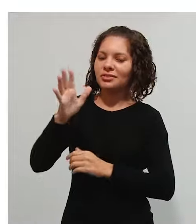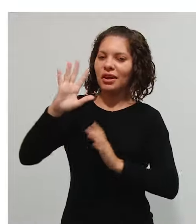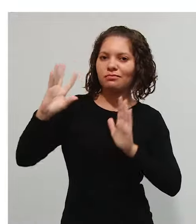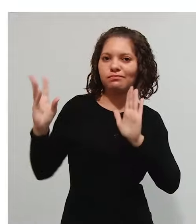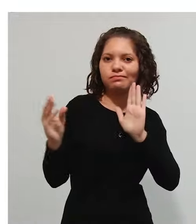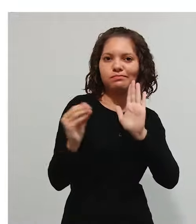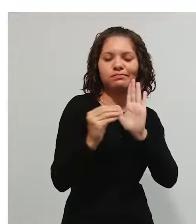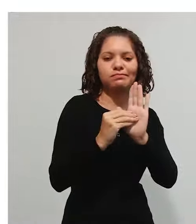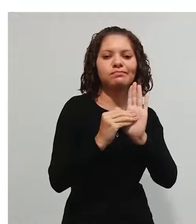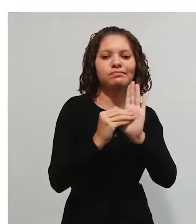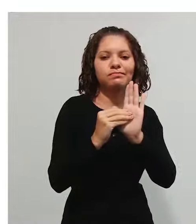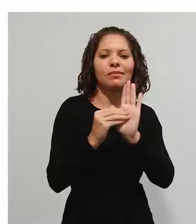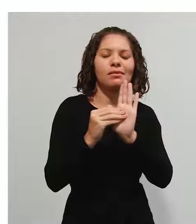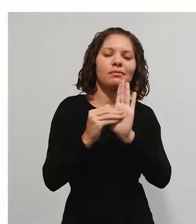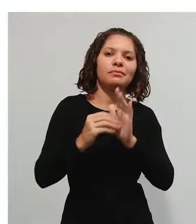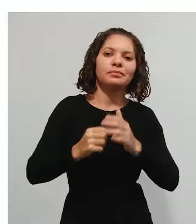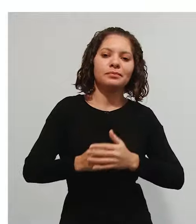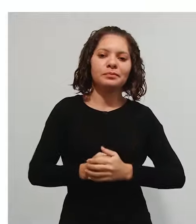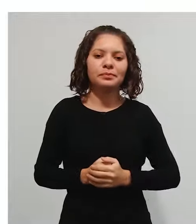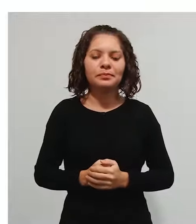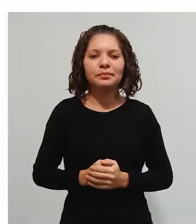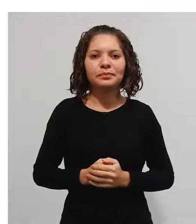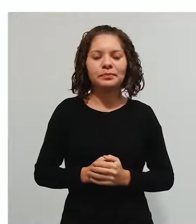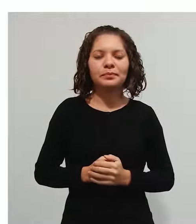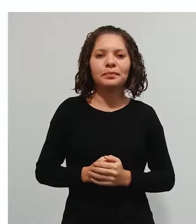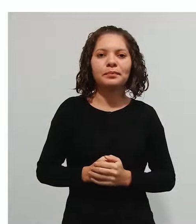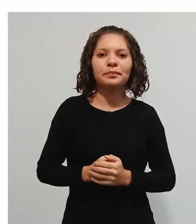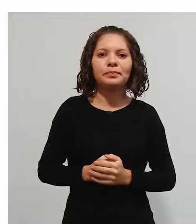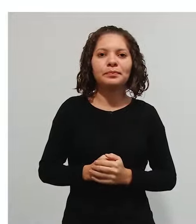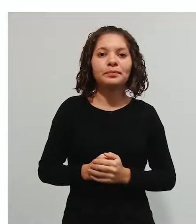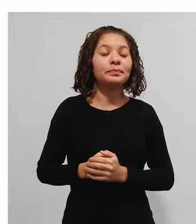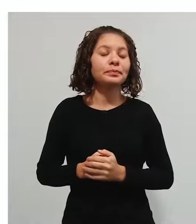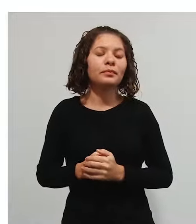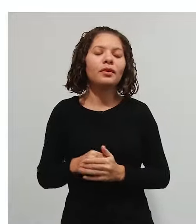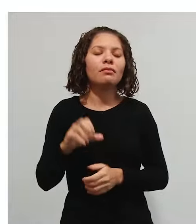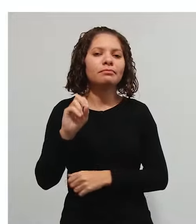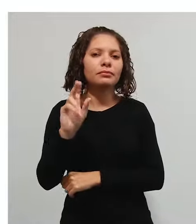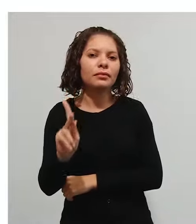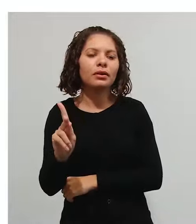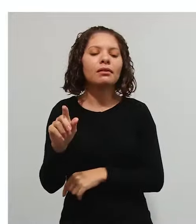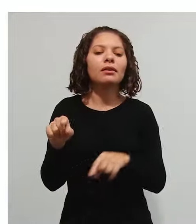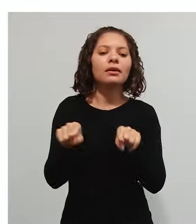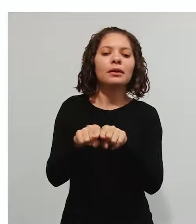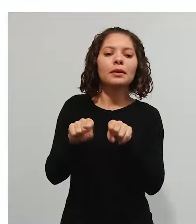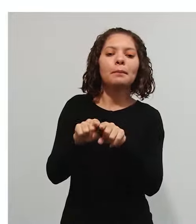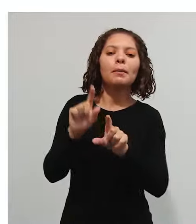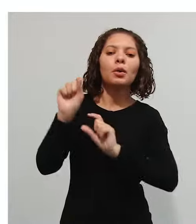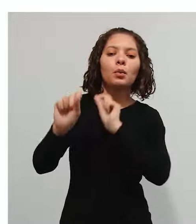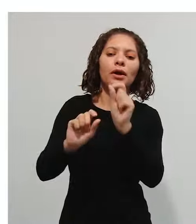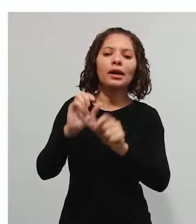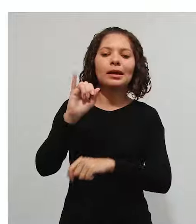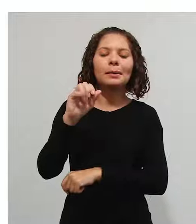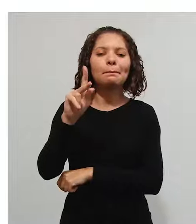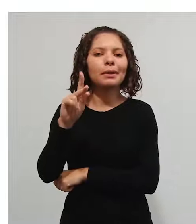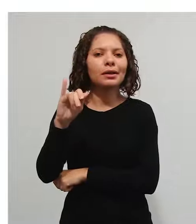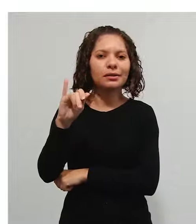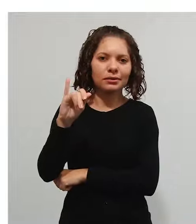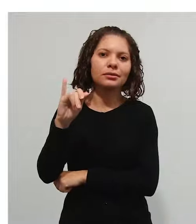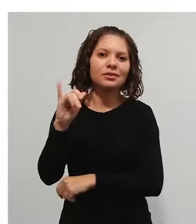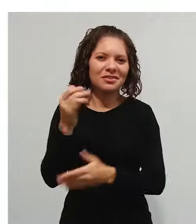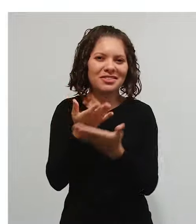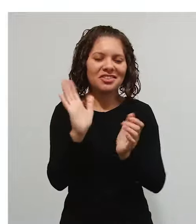exceção à anterioridade nonagesimal beleza impostos da União a gente tem também o IPI que também é nosso